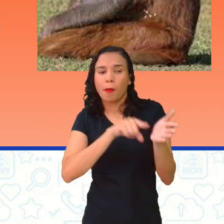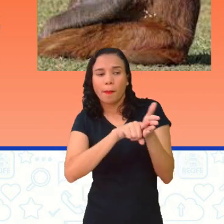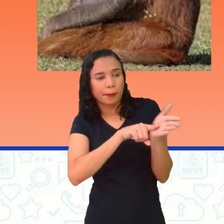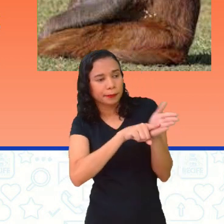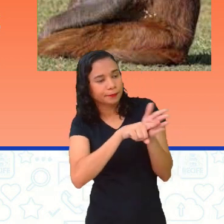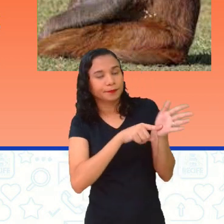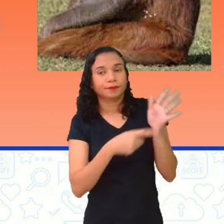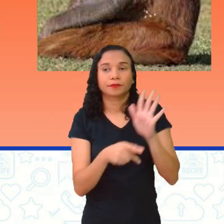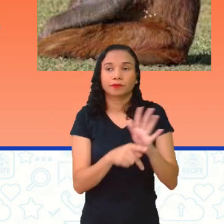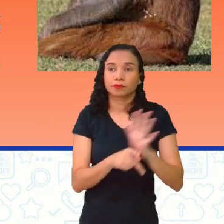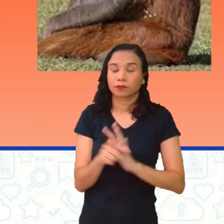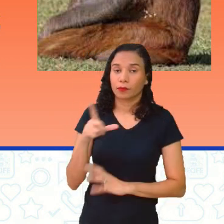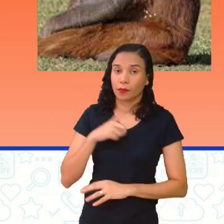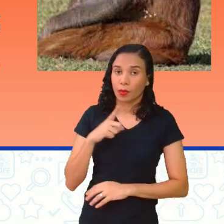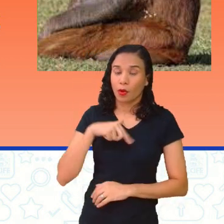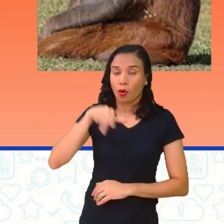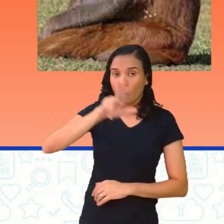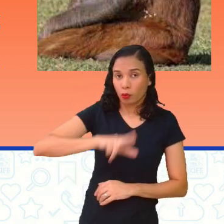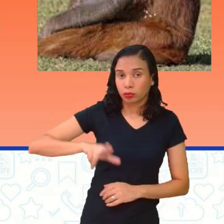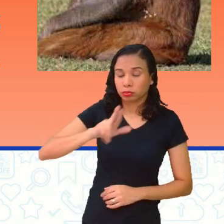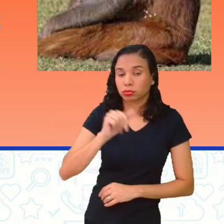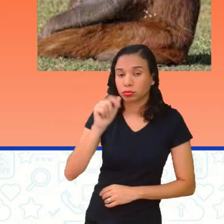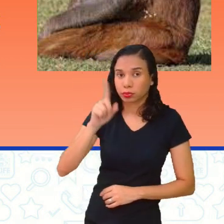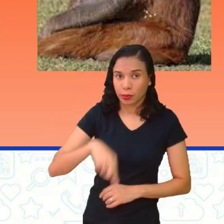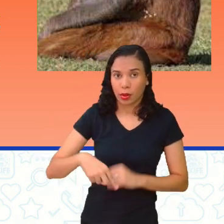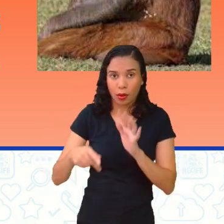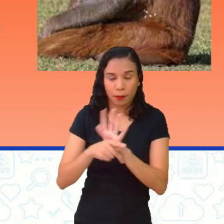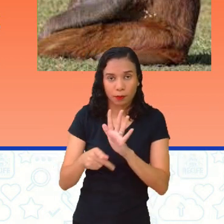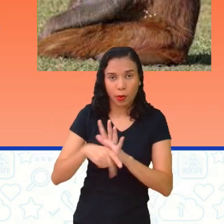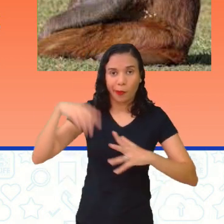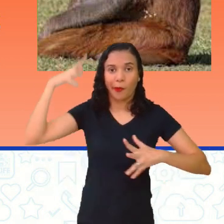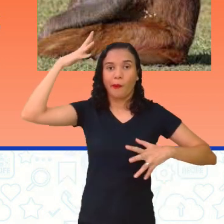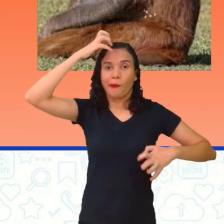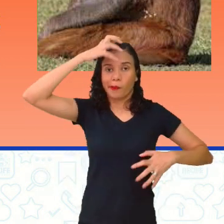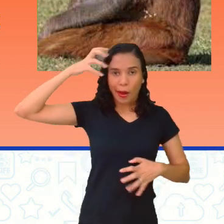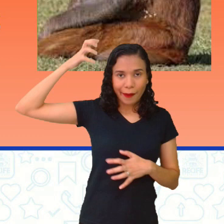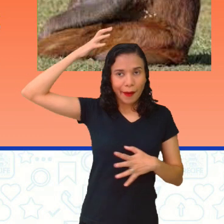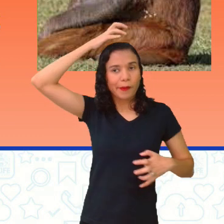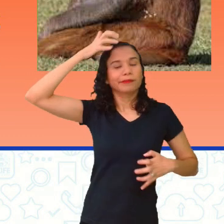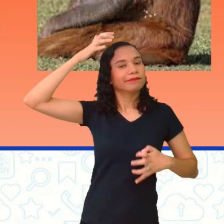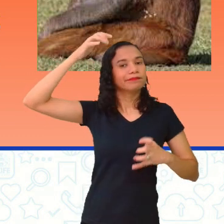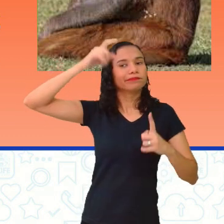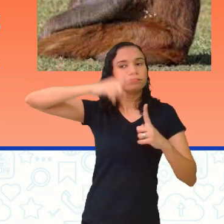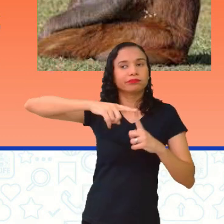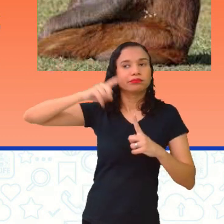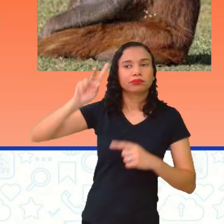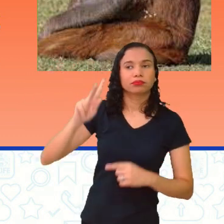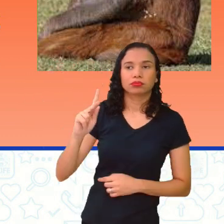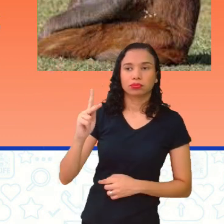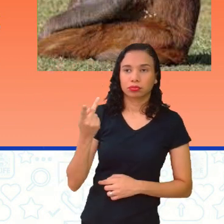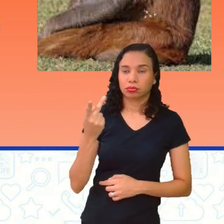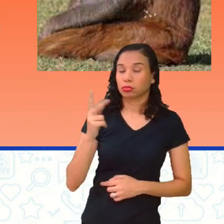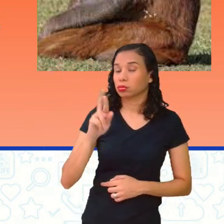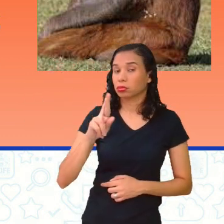pesquisa onde a questão aí de por ser mamífero, pegaram esses macacos, né, da espécie aí reus,